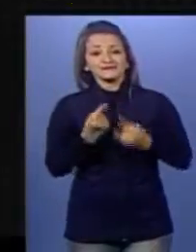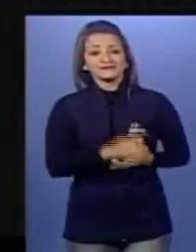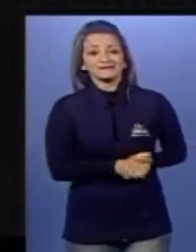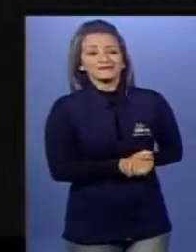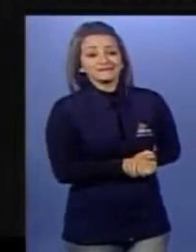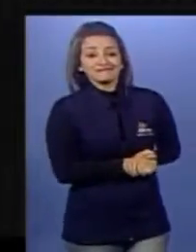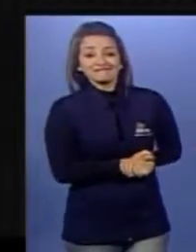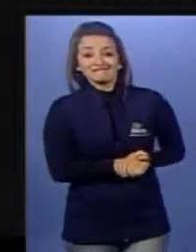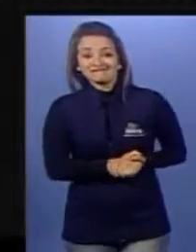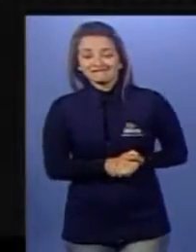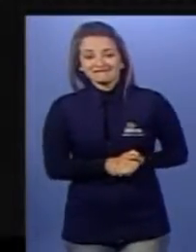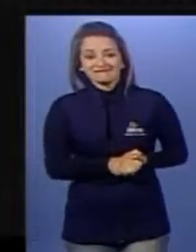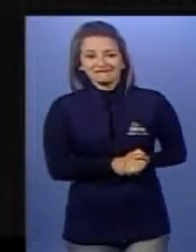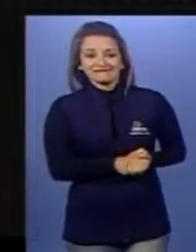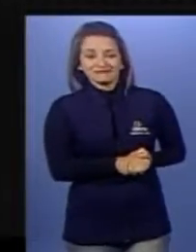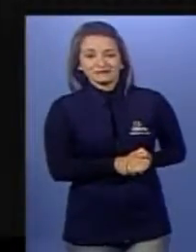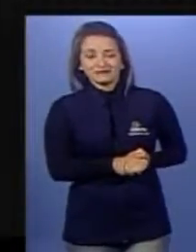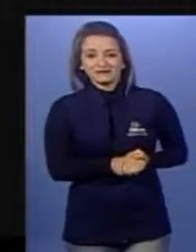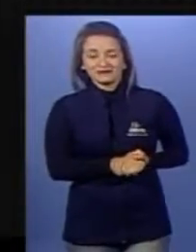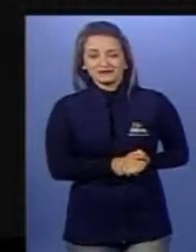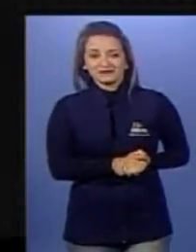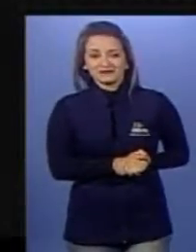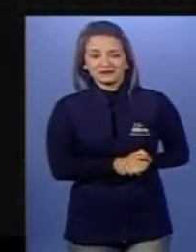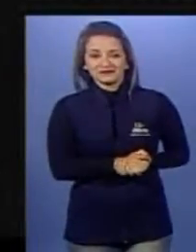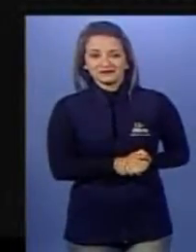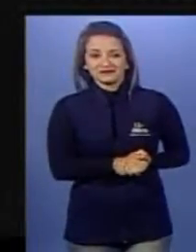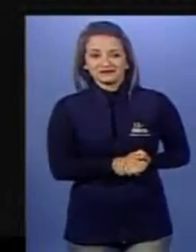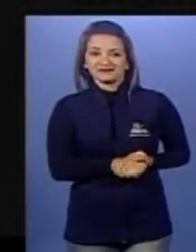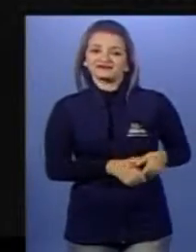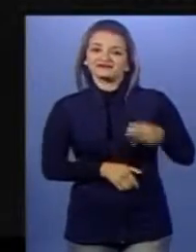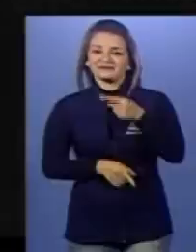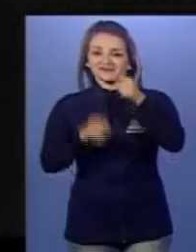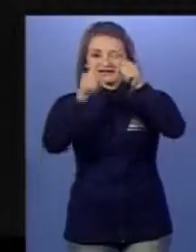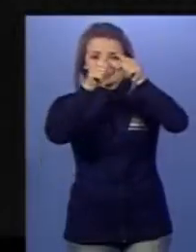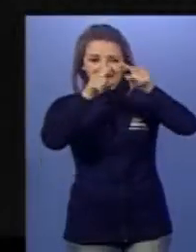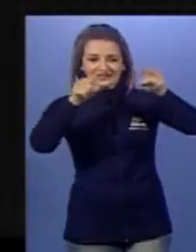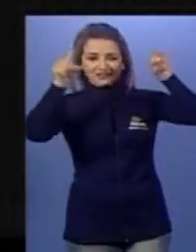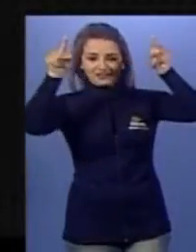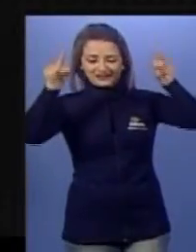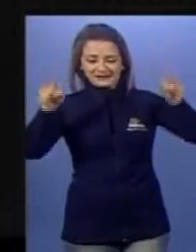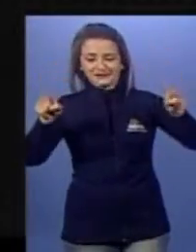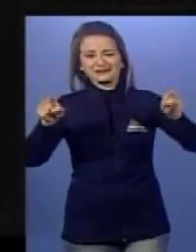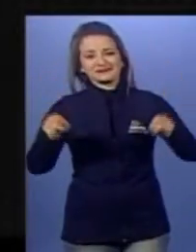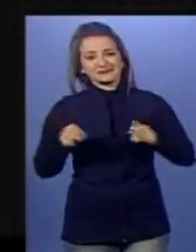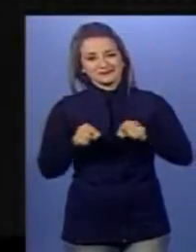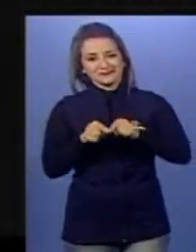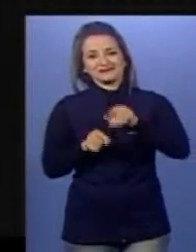a resposta para frente lá que bonitinho mais um